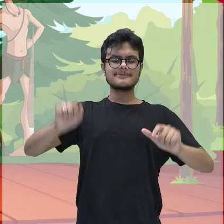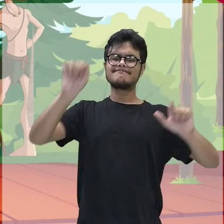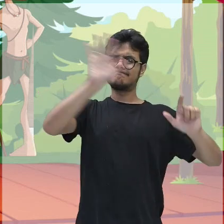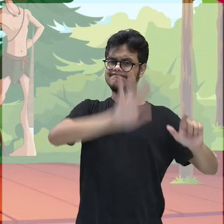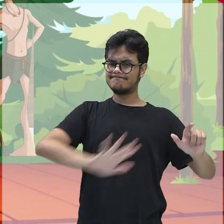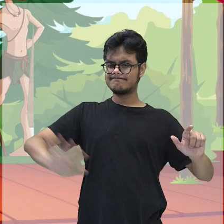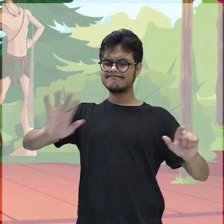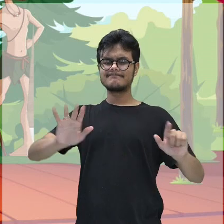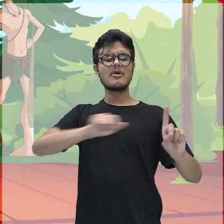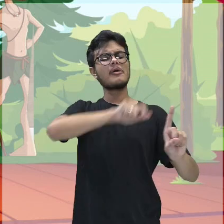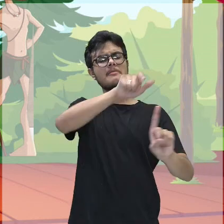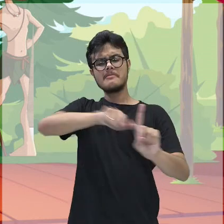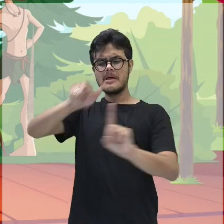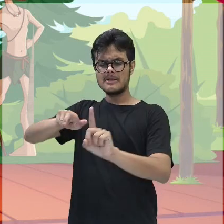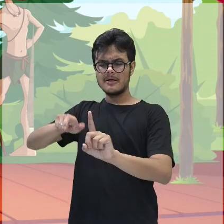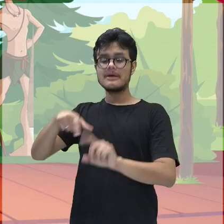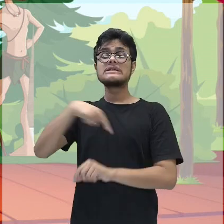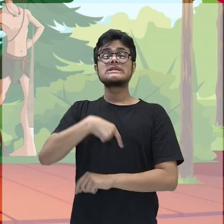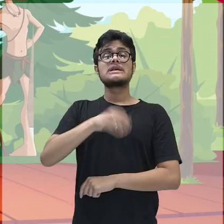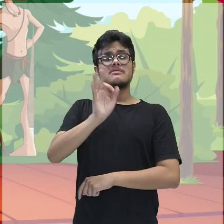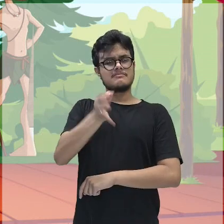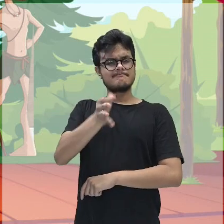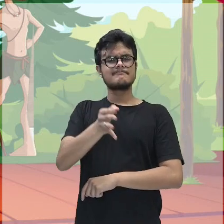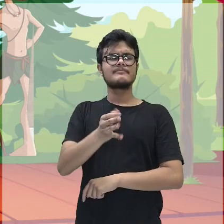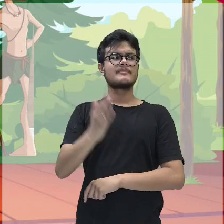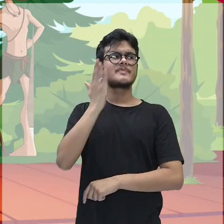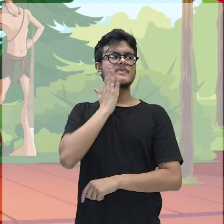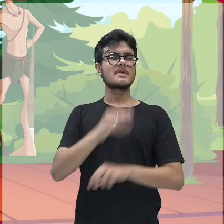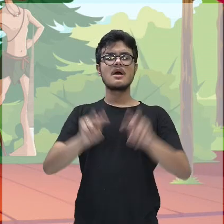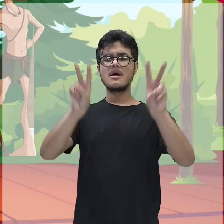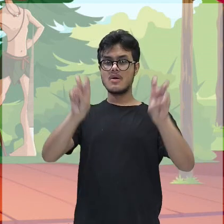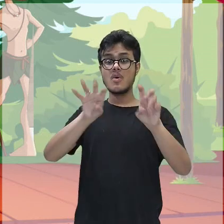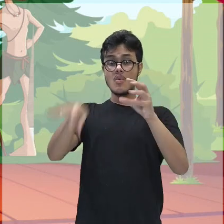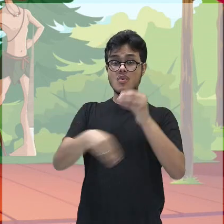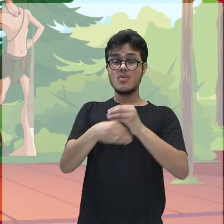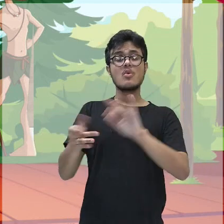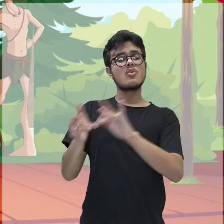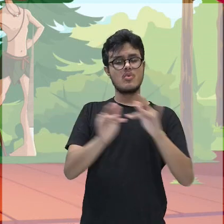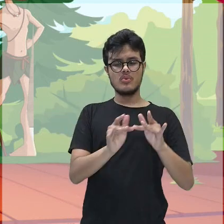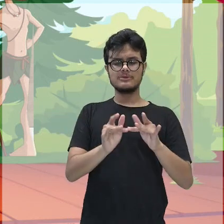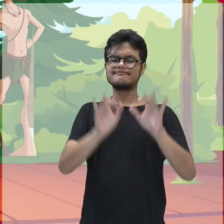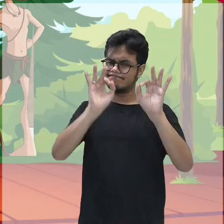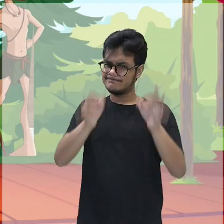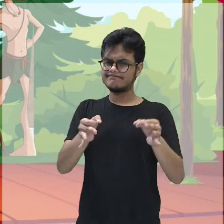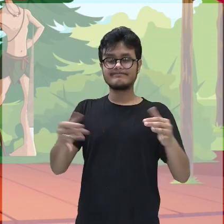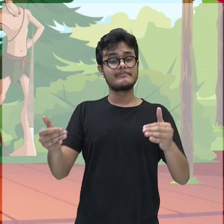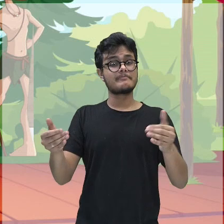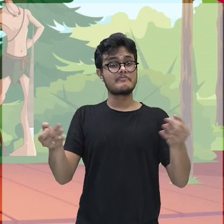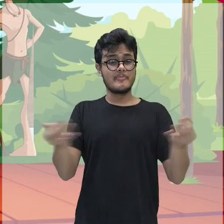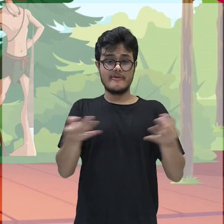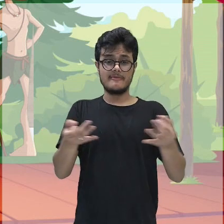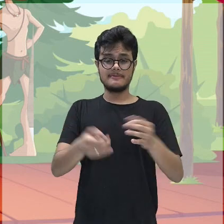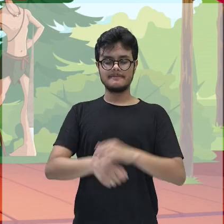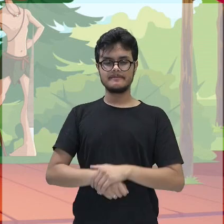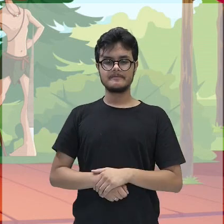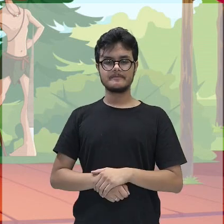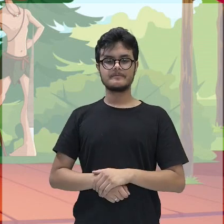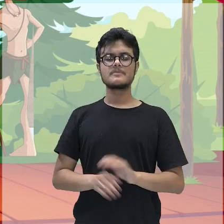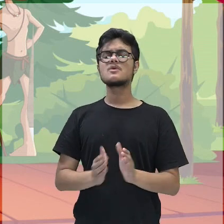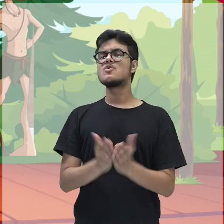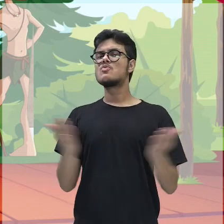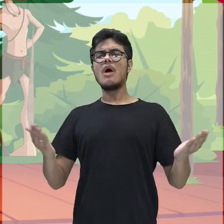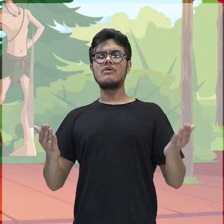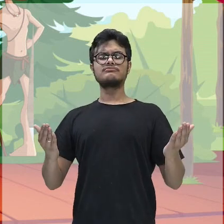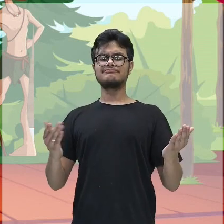os personagens, nós já conseguimos identificar quem é o protagonista e quem é o antagonista. Quem é que é